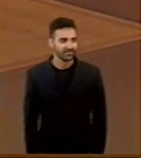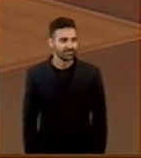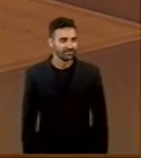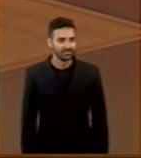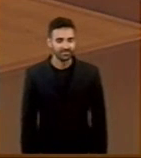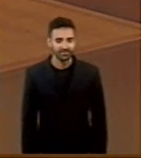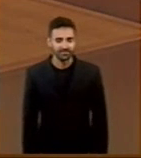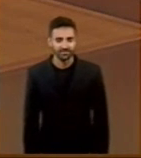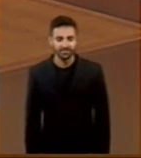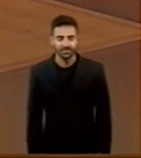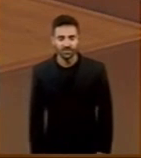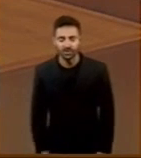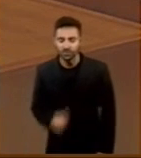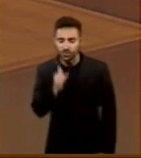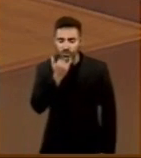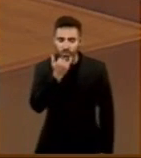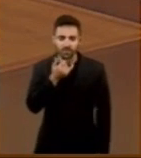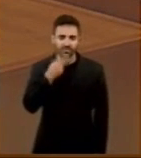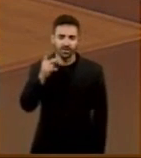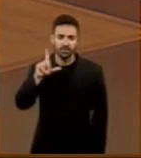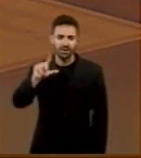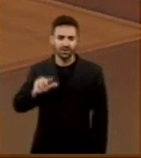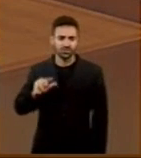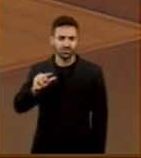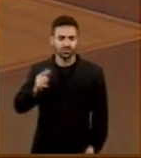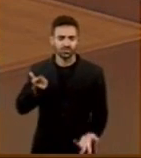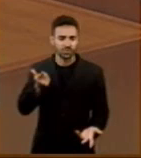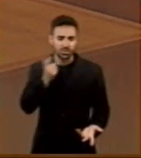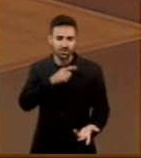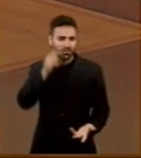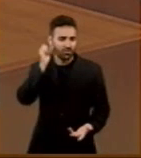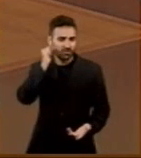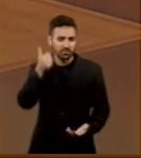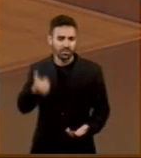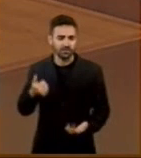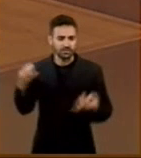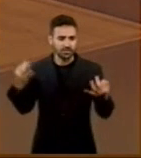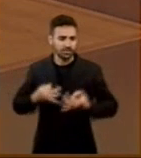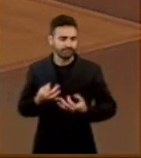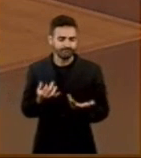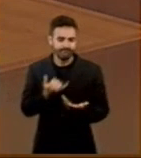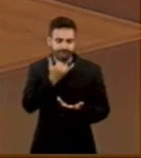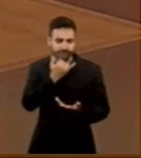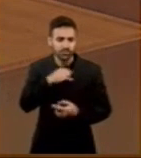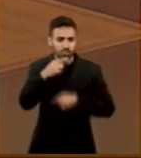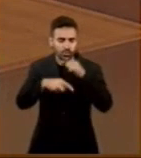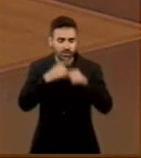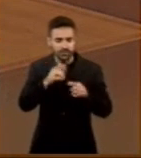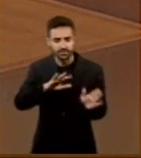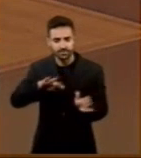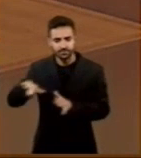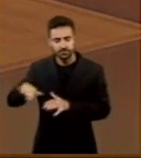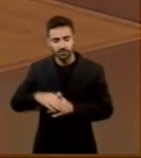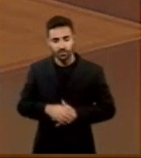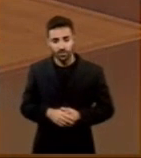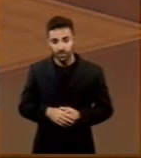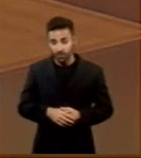Nos parece que temos, à luz da lógica mais elementar, entender que o sol que